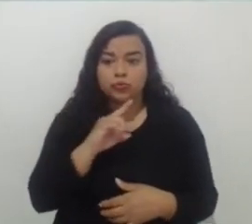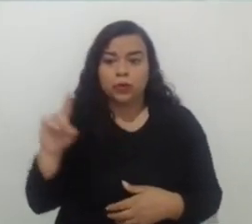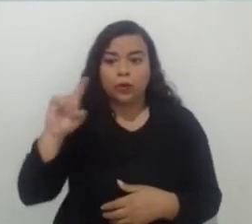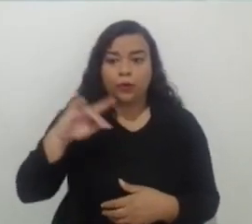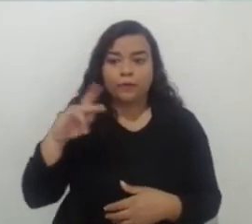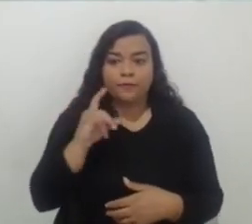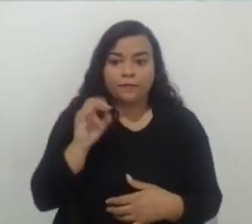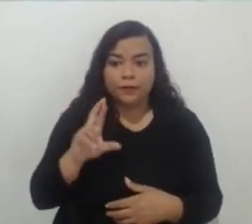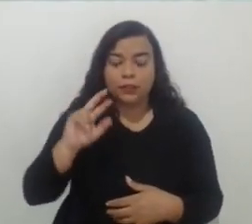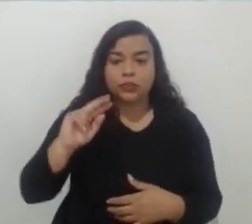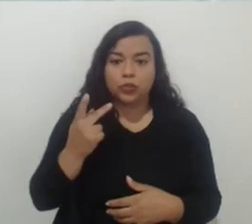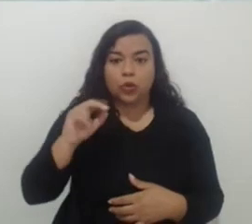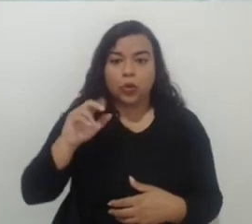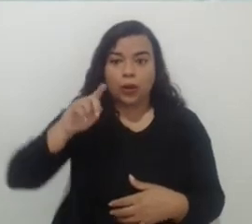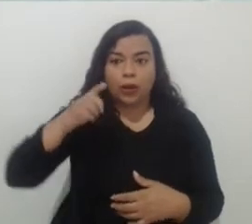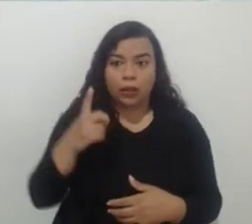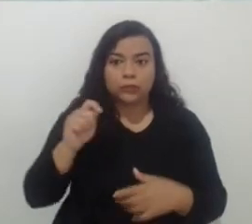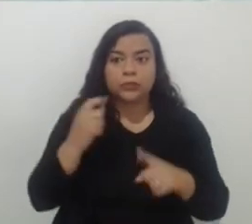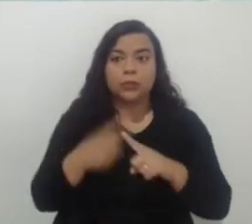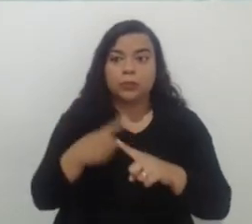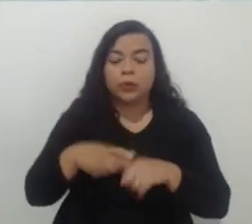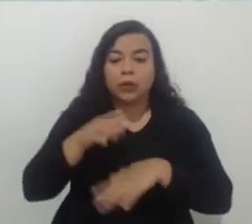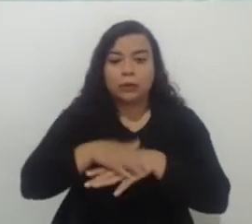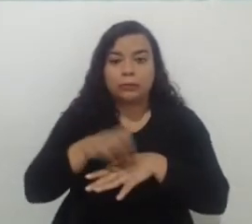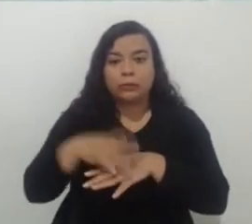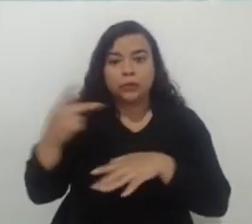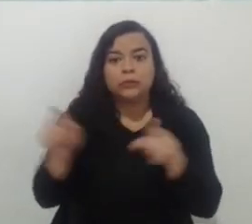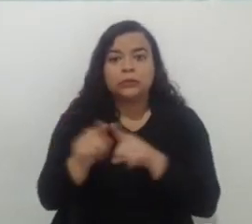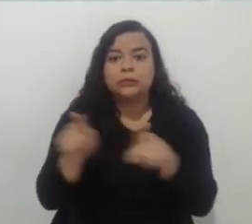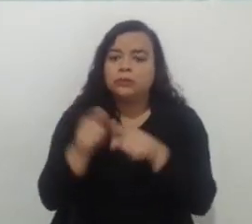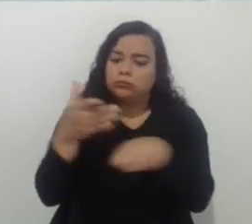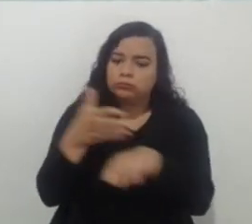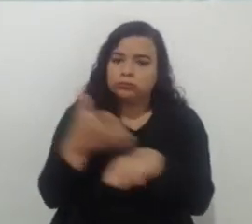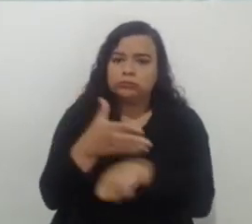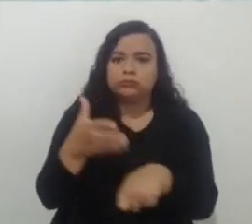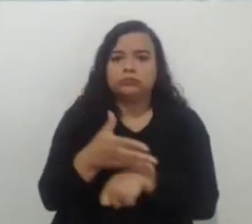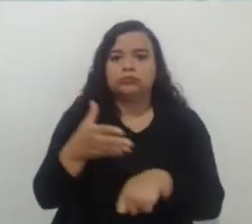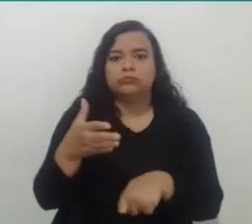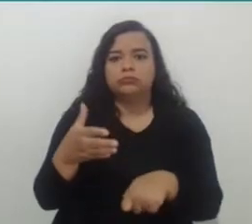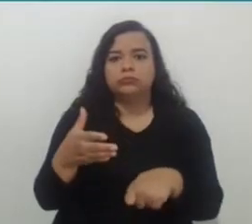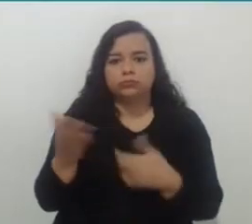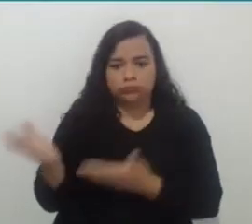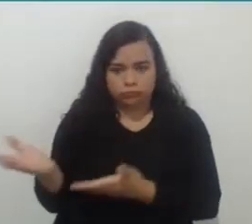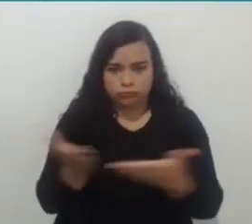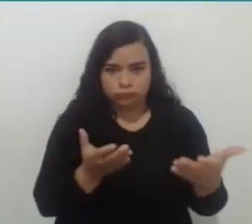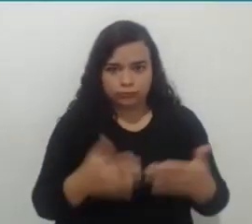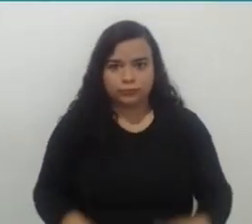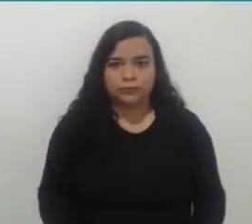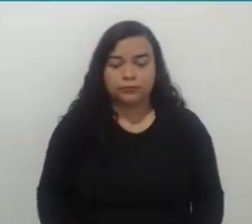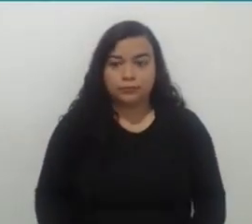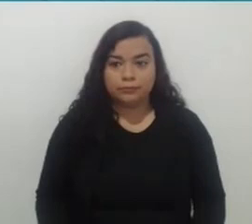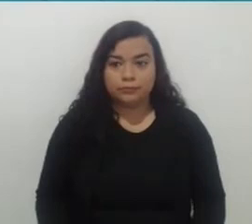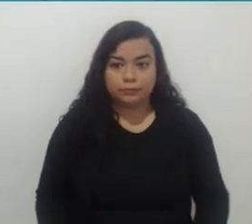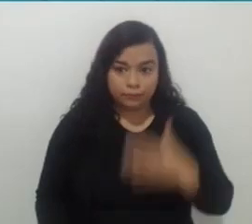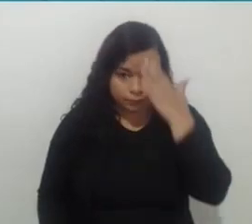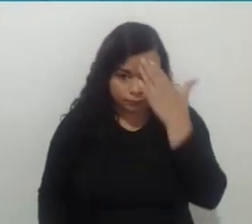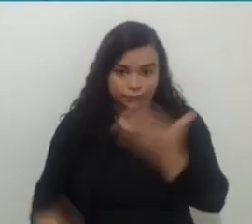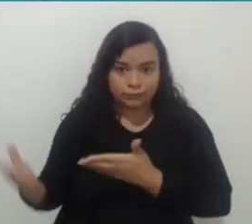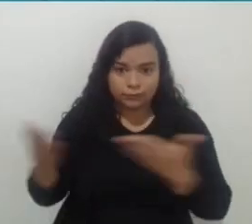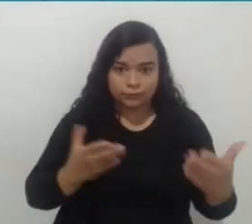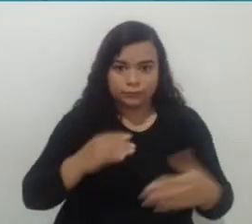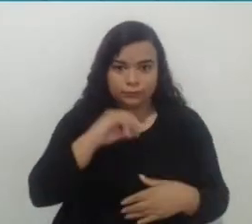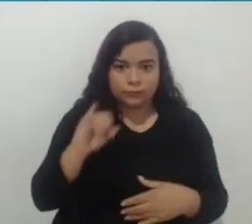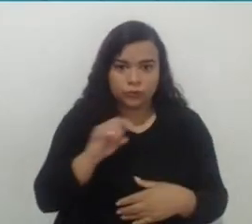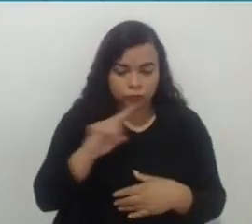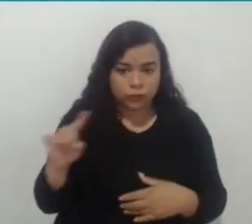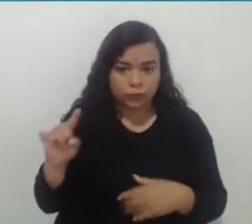faz parte da Monte de Holanda em Petrante. Obrigado, senhor. Pode ir, João. Então,